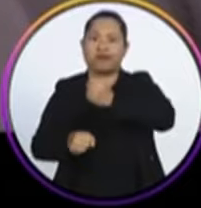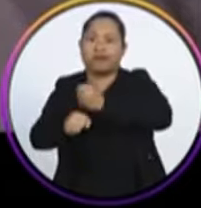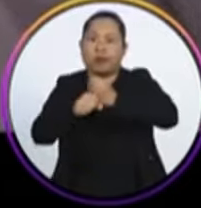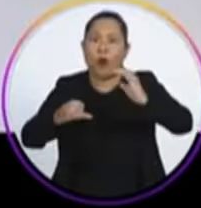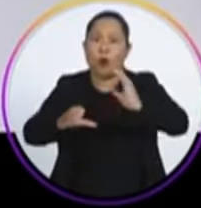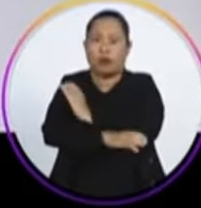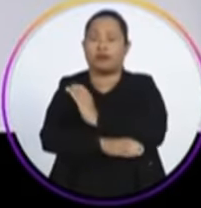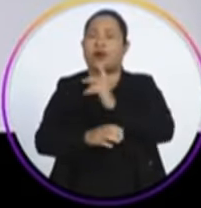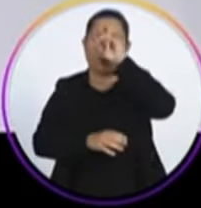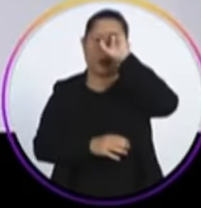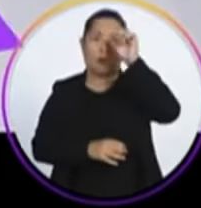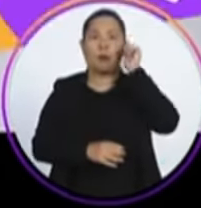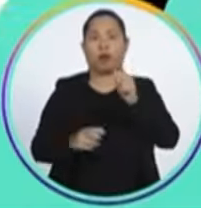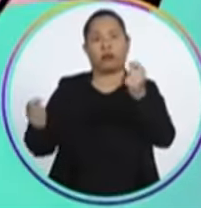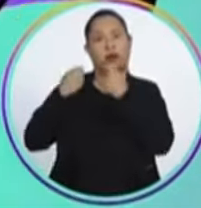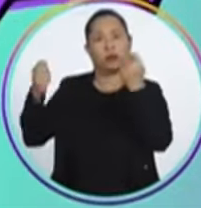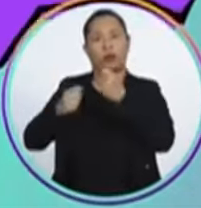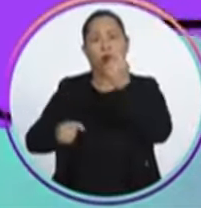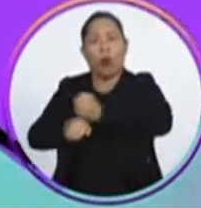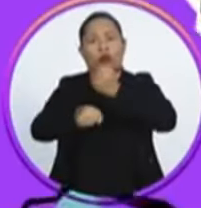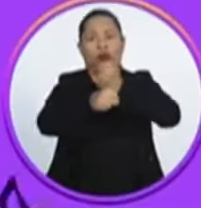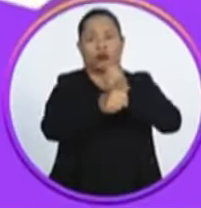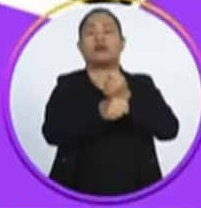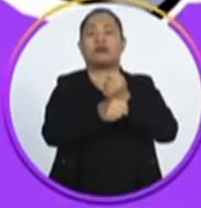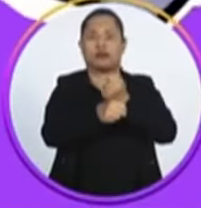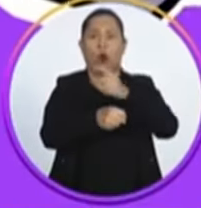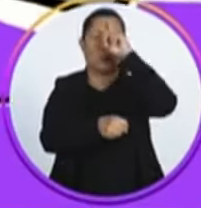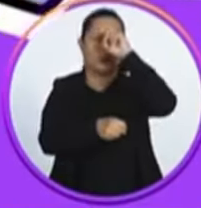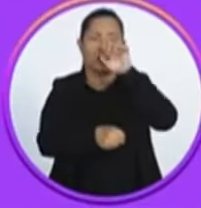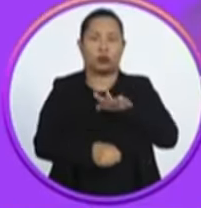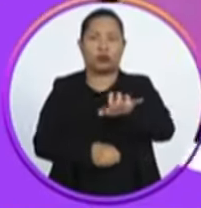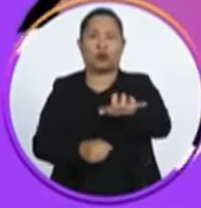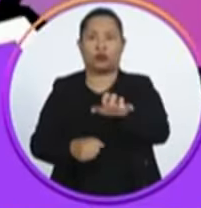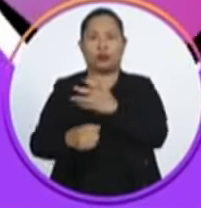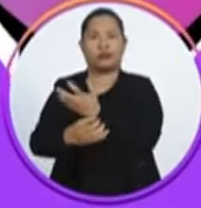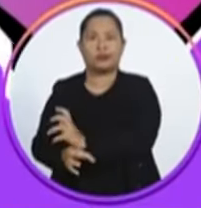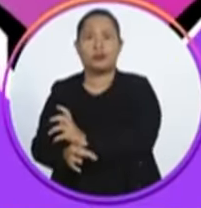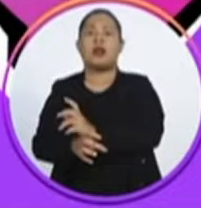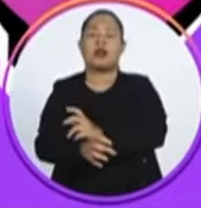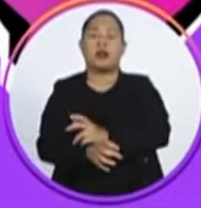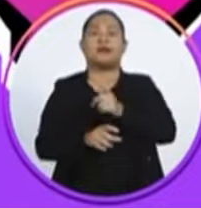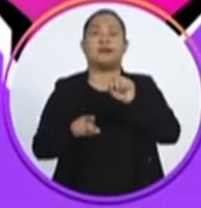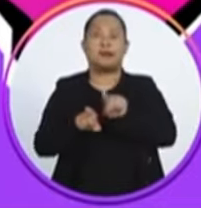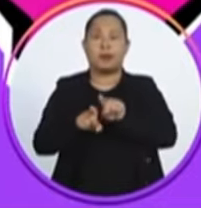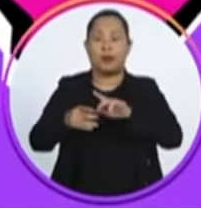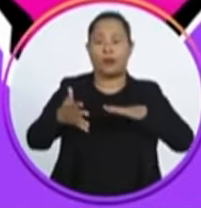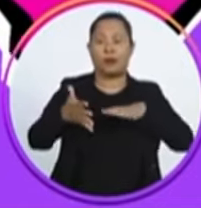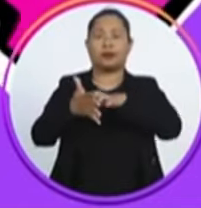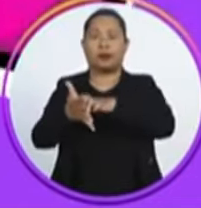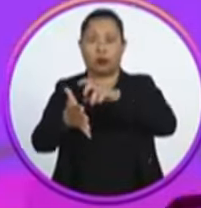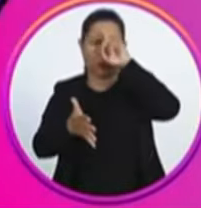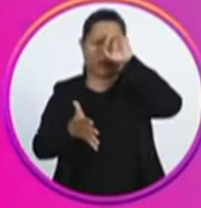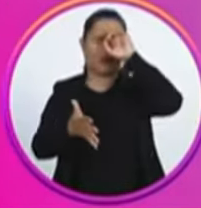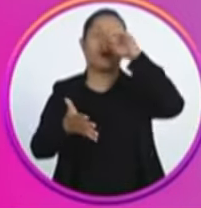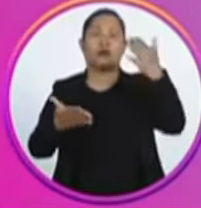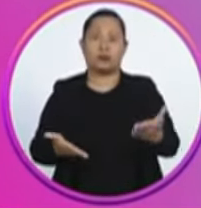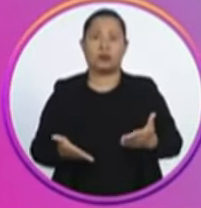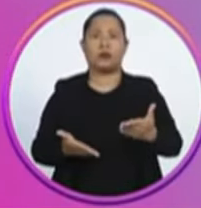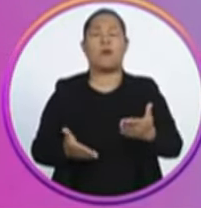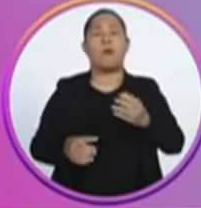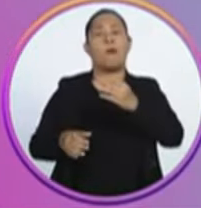obras do Hospital da Mulher de Caruaru. Construir o Hospital do Câncer do Sertão e o Hospital Regional dos Acidentados. E